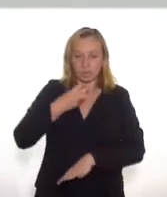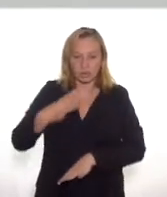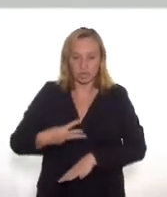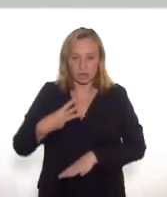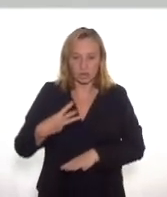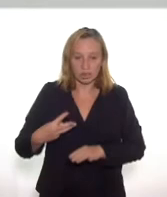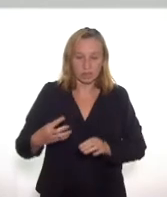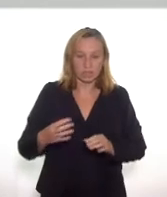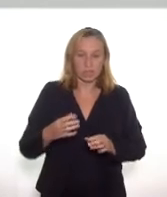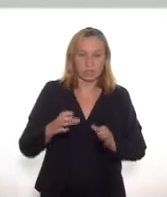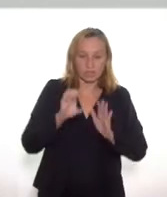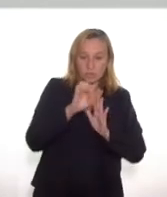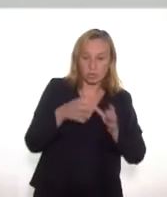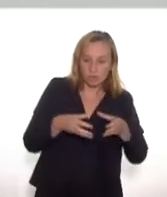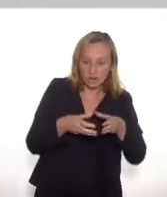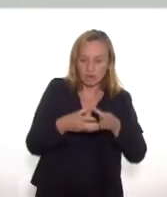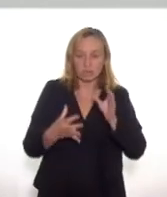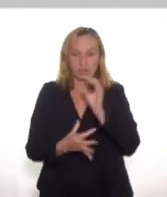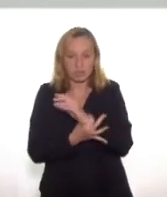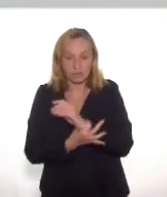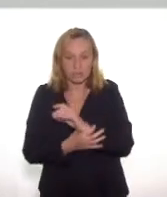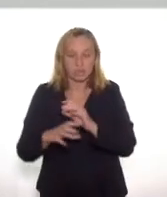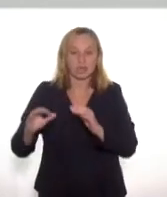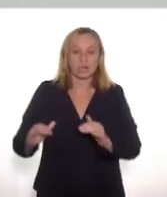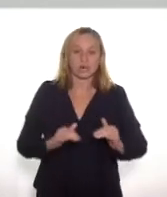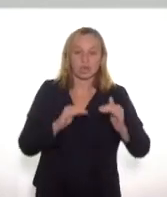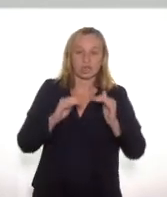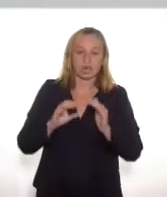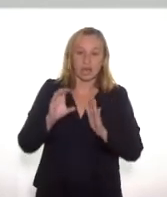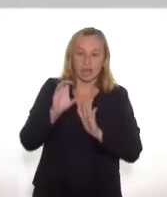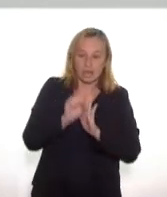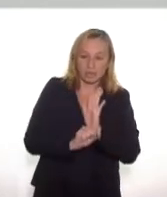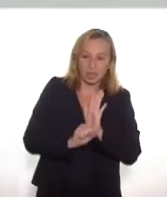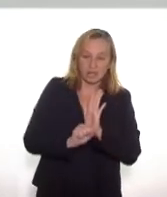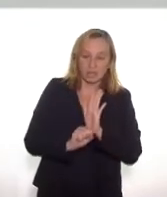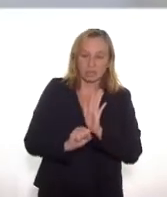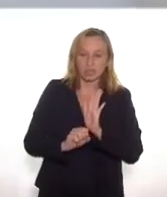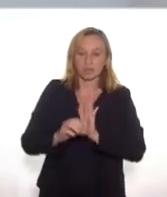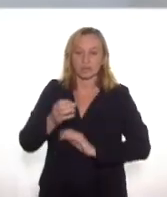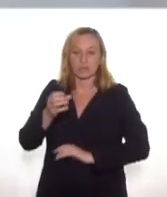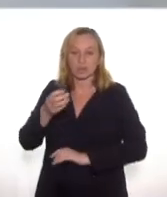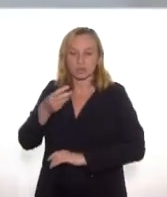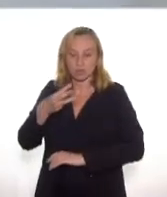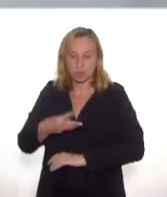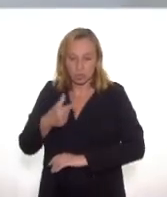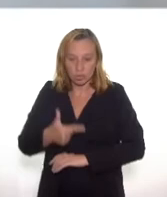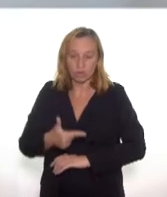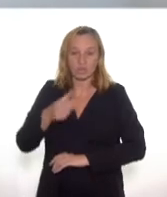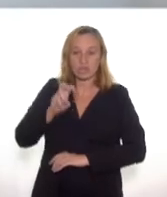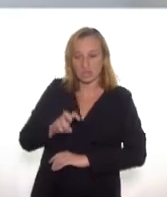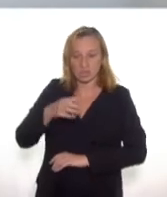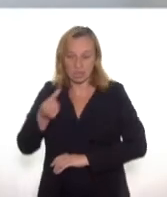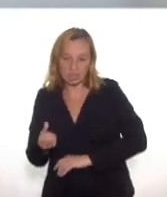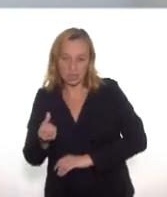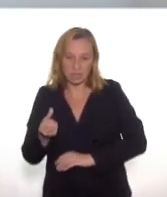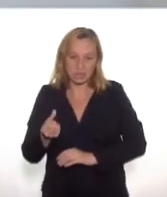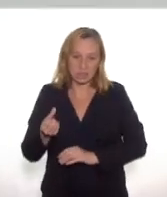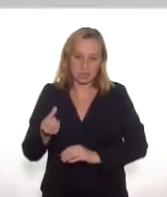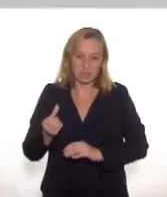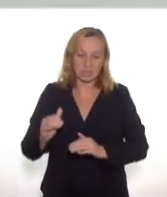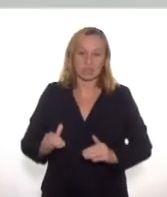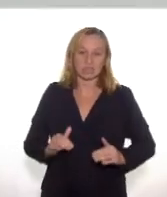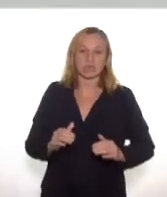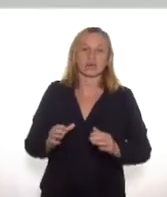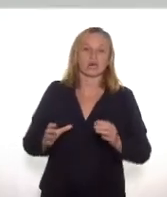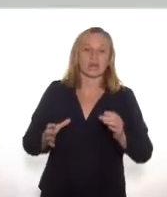de Segurança, favorável com subemenda às emendas 2, 5 e 6, favorável com subemenda aglutinativa às emendas da Comissão